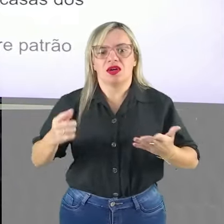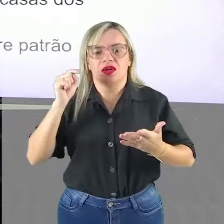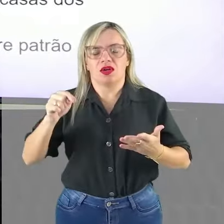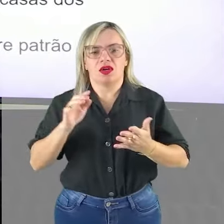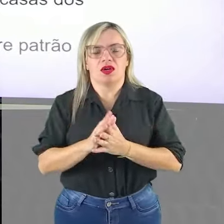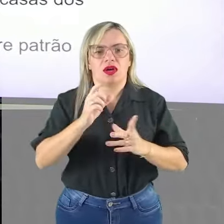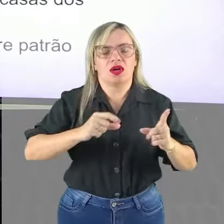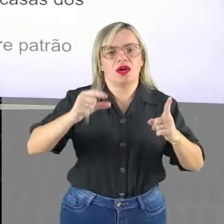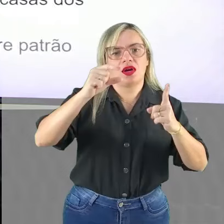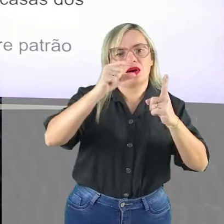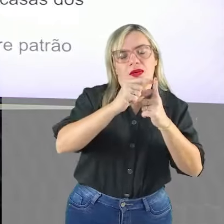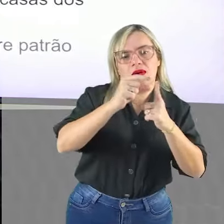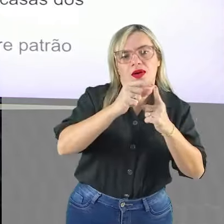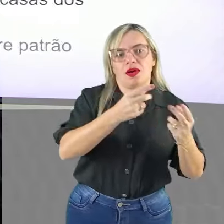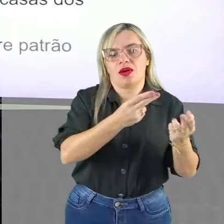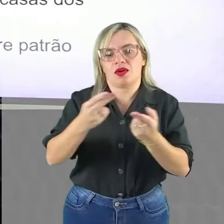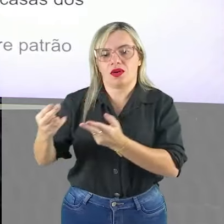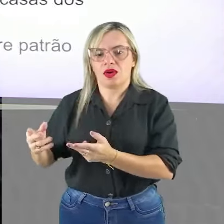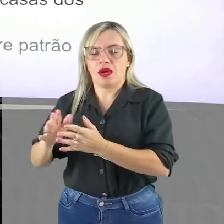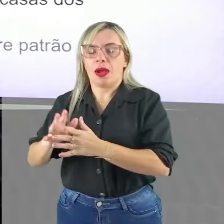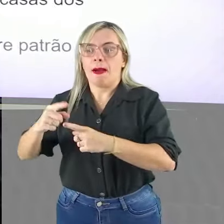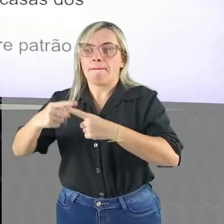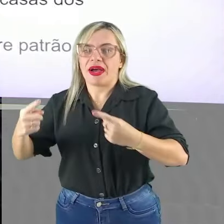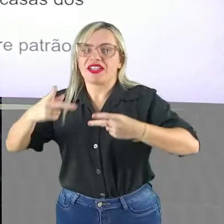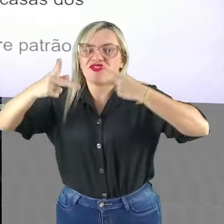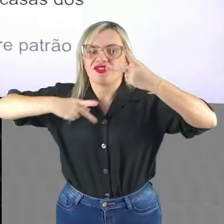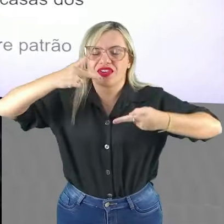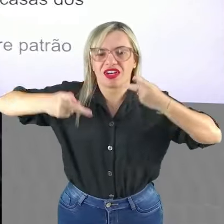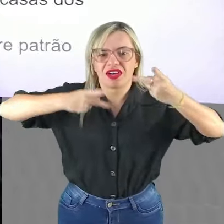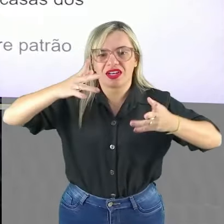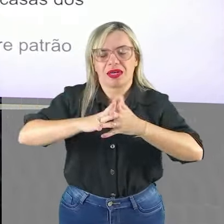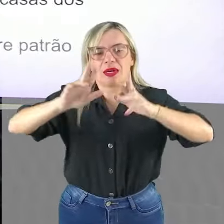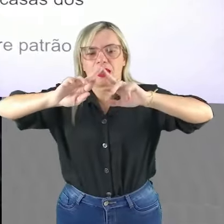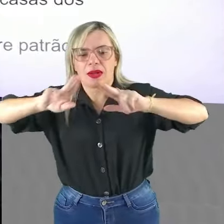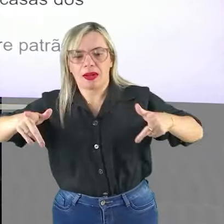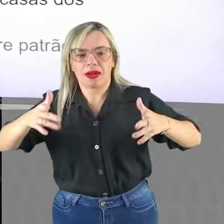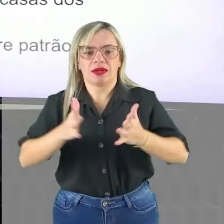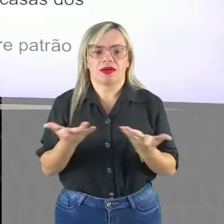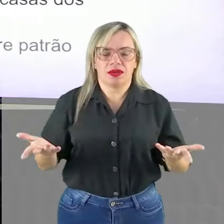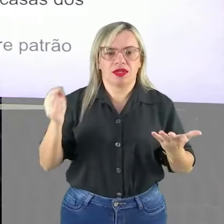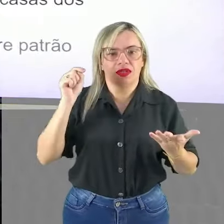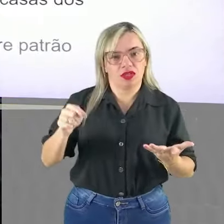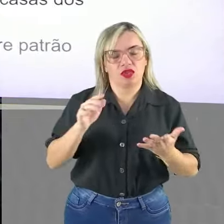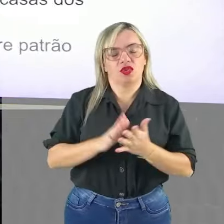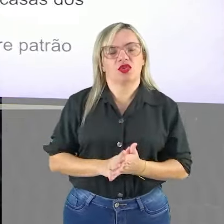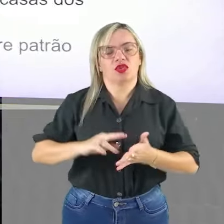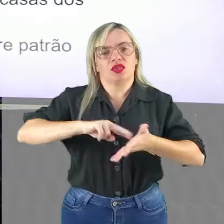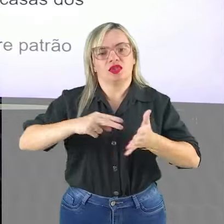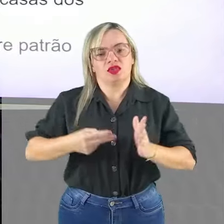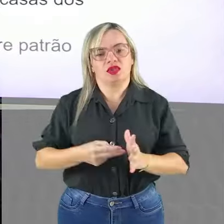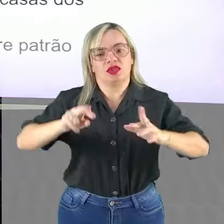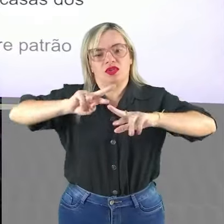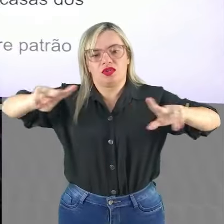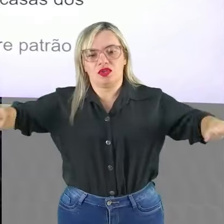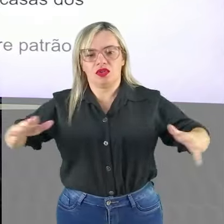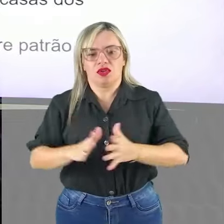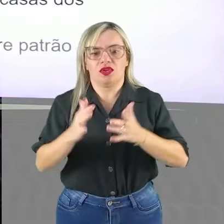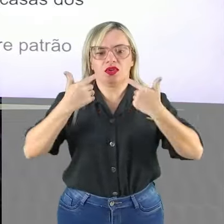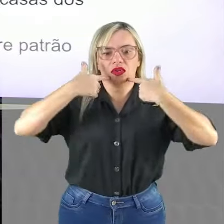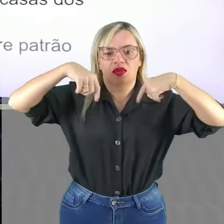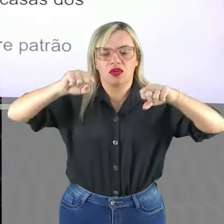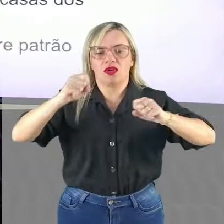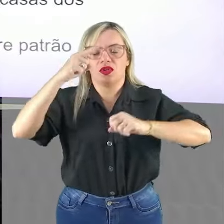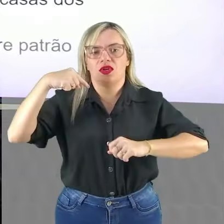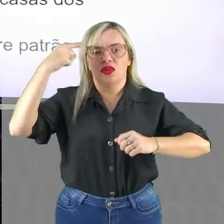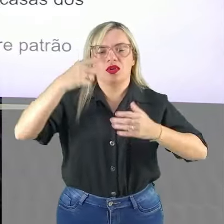palavra dita de formas diferentes tá isso é uma variação linguística então Imaginem eh a língua espanhola falado em 21